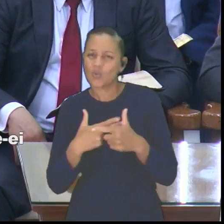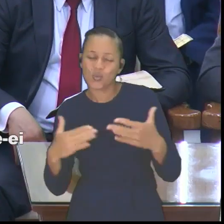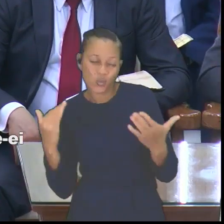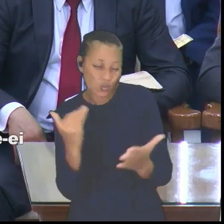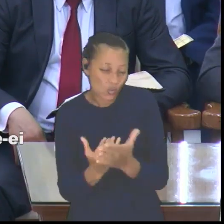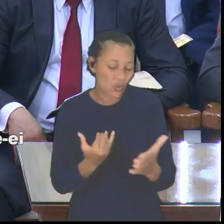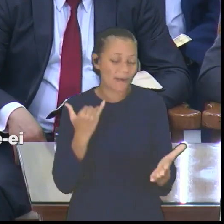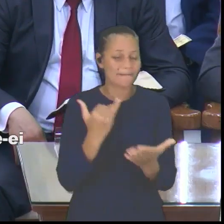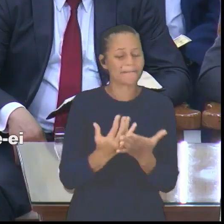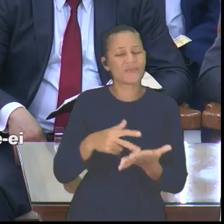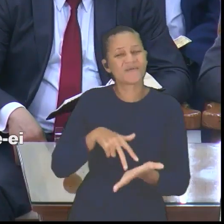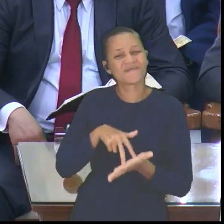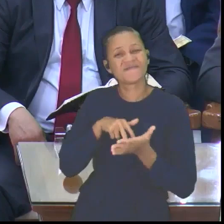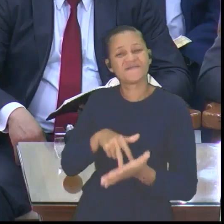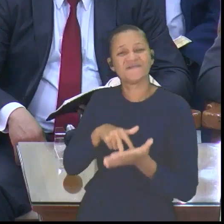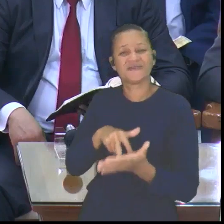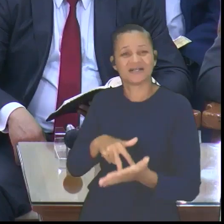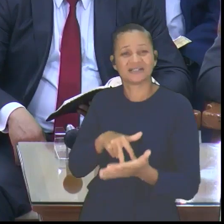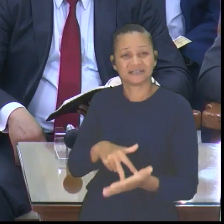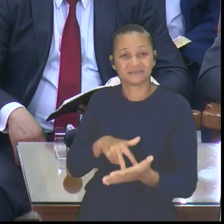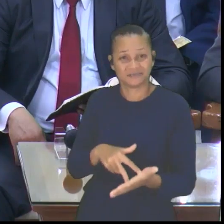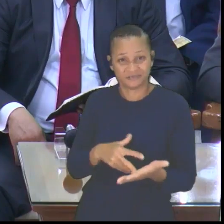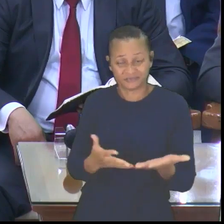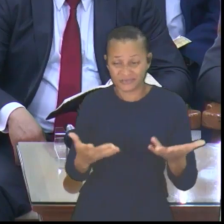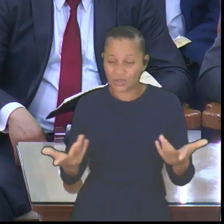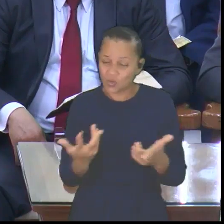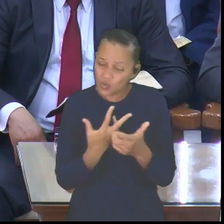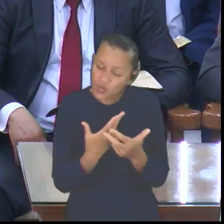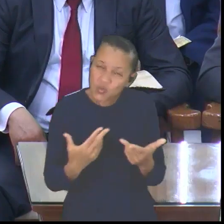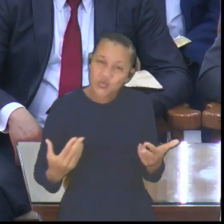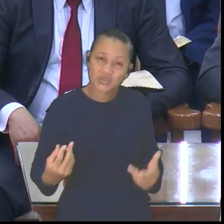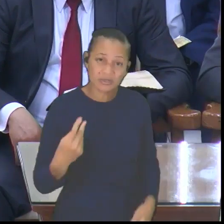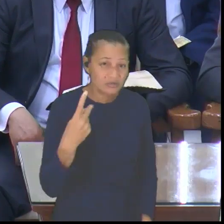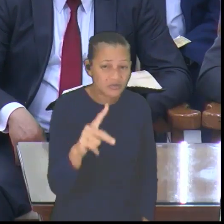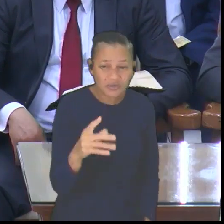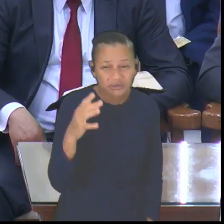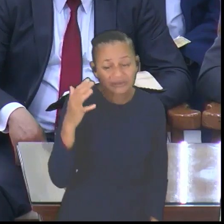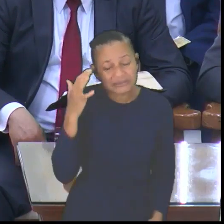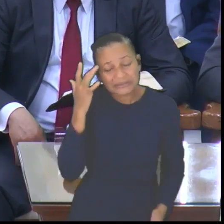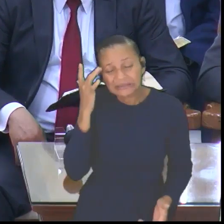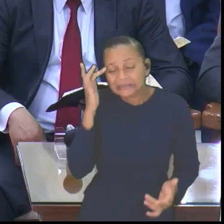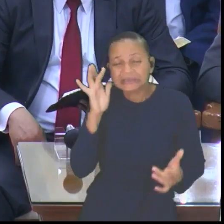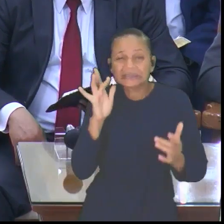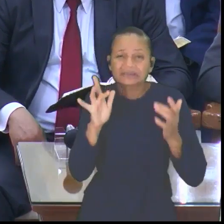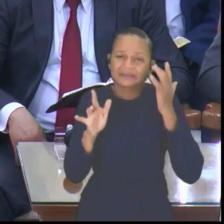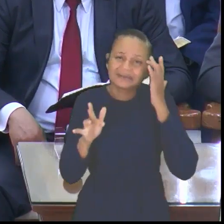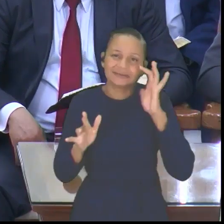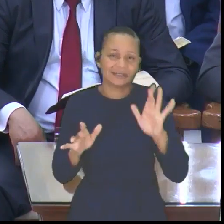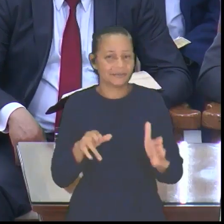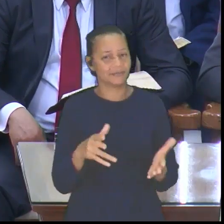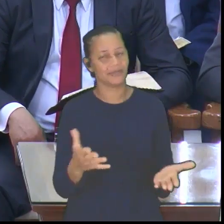grandes e firmes. E ainda coisas que tu não sabes, hein, irmão?